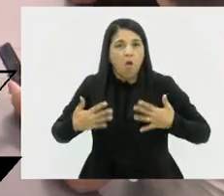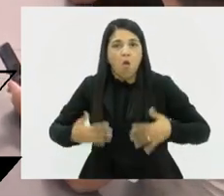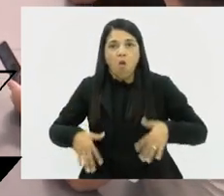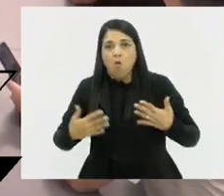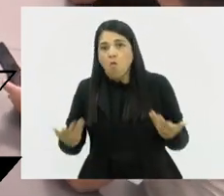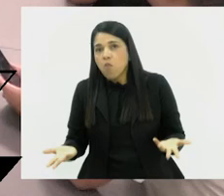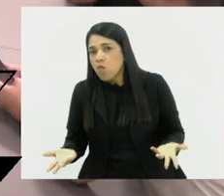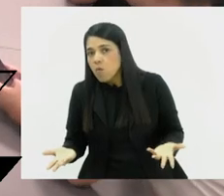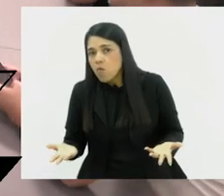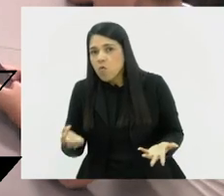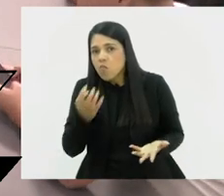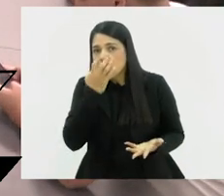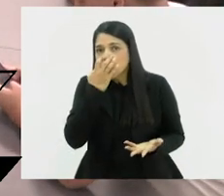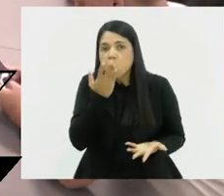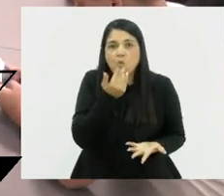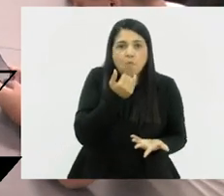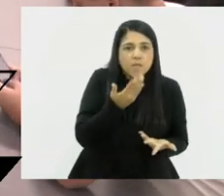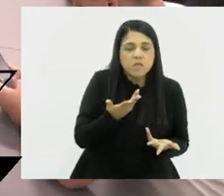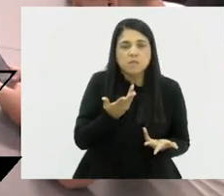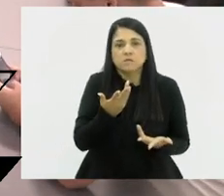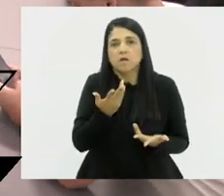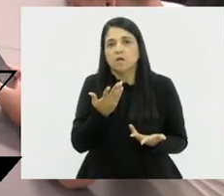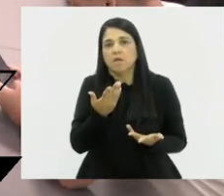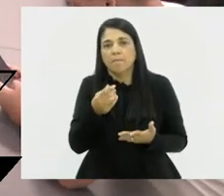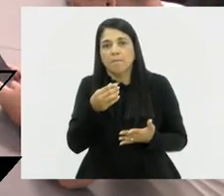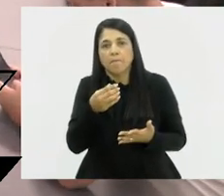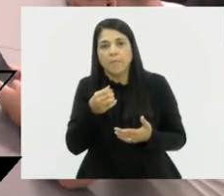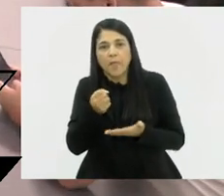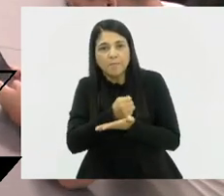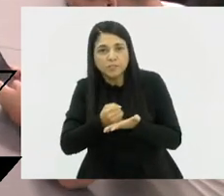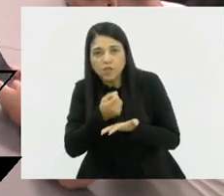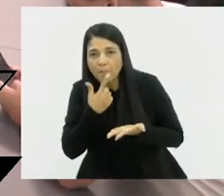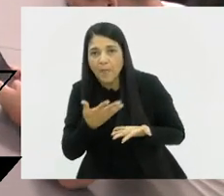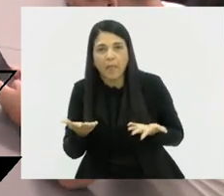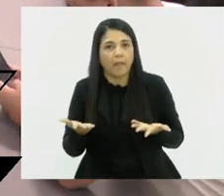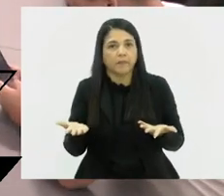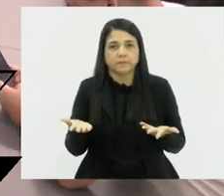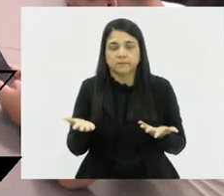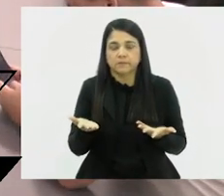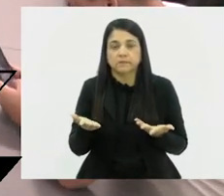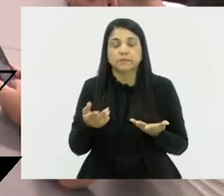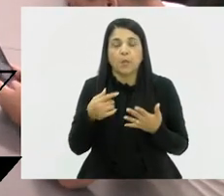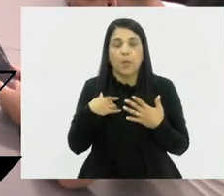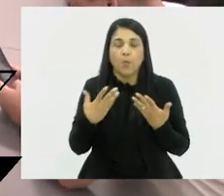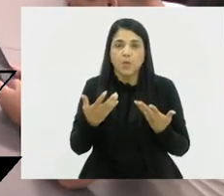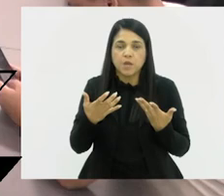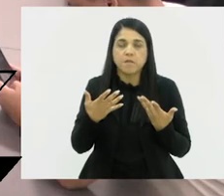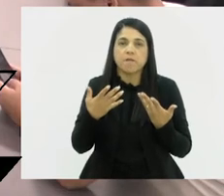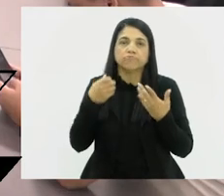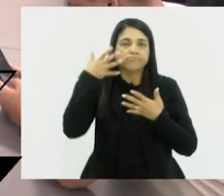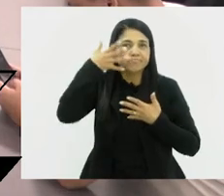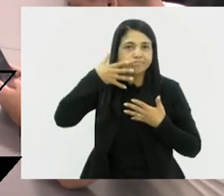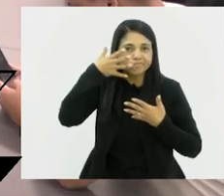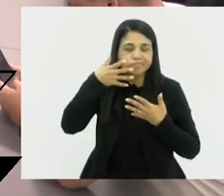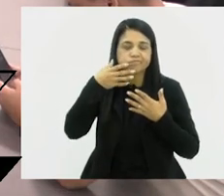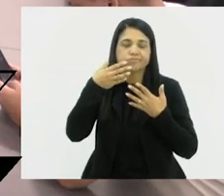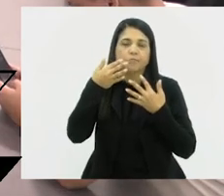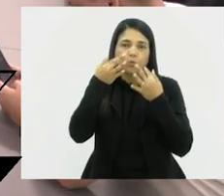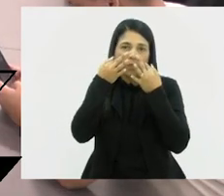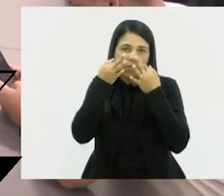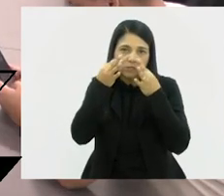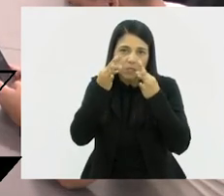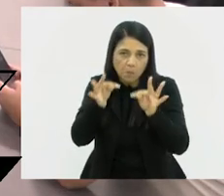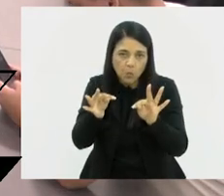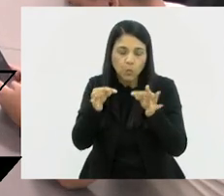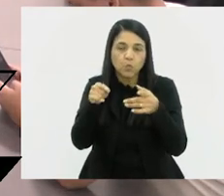né? Então, eu queria deixar esse testemunho aqui em relação a isso